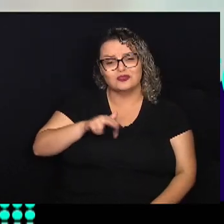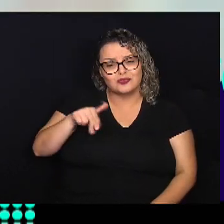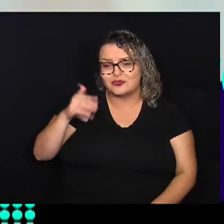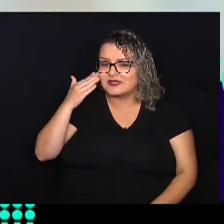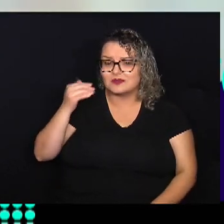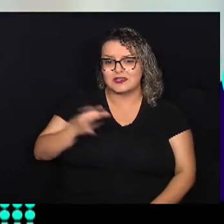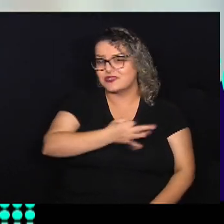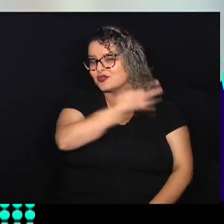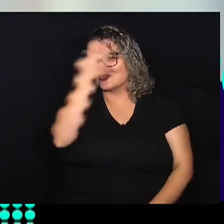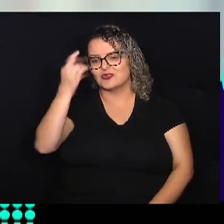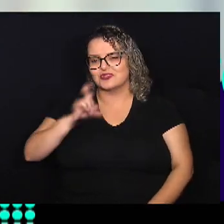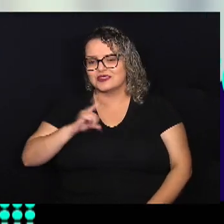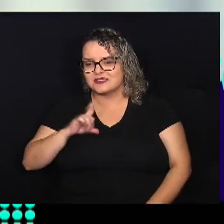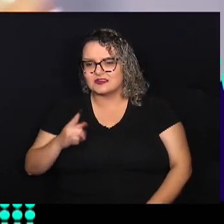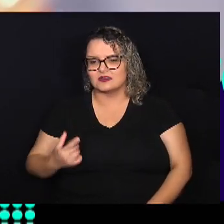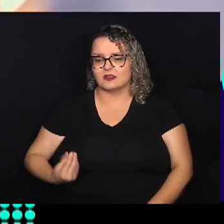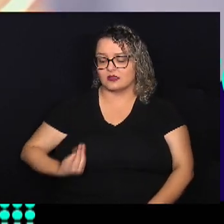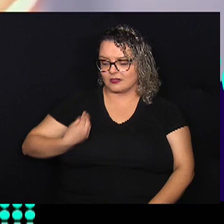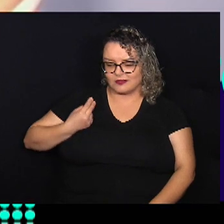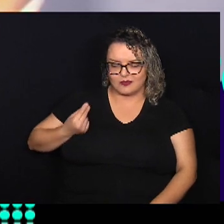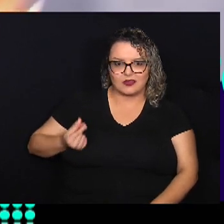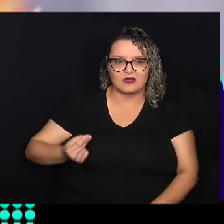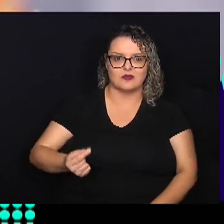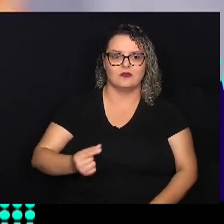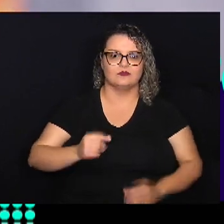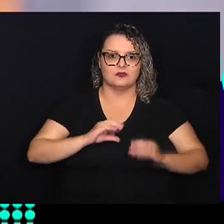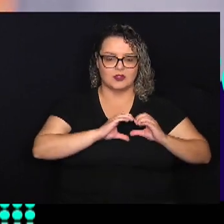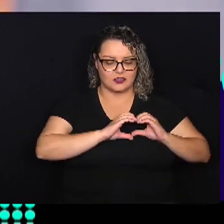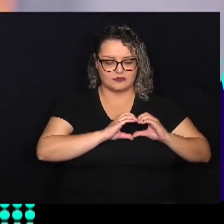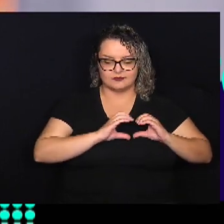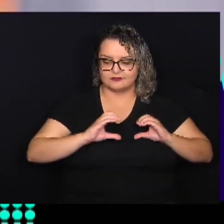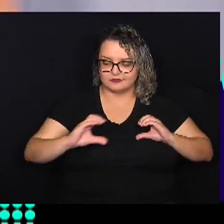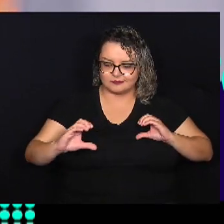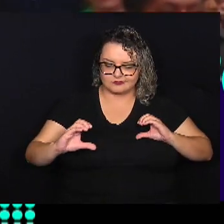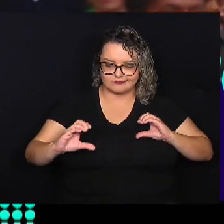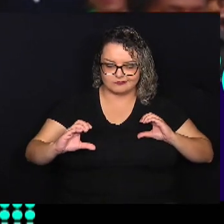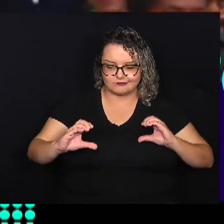tem de passar o resto da vida com a outra metade da alma.